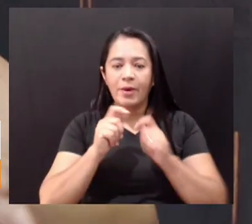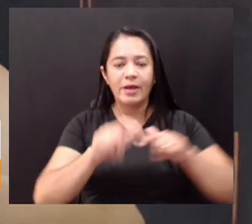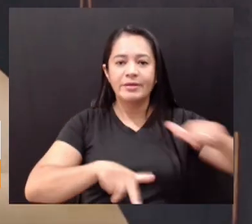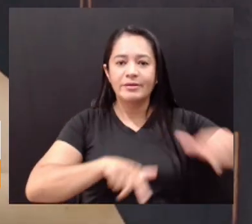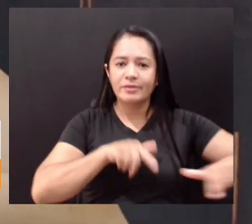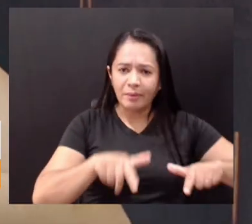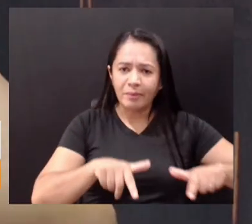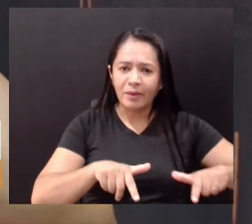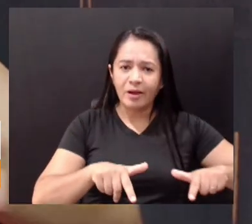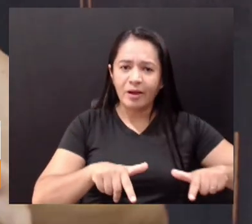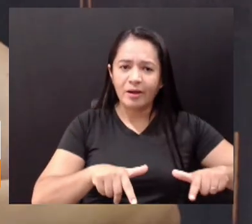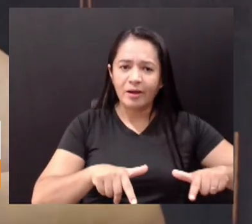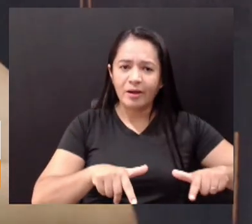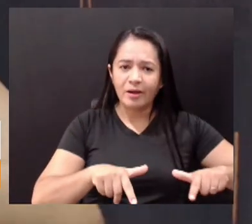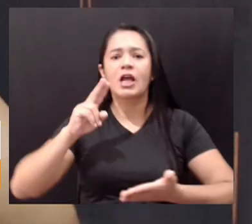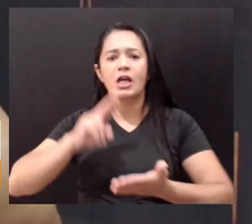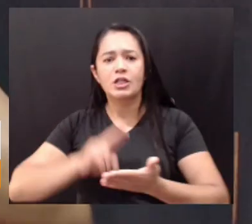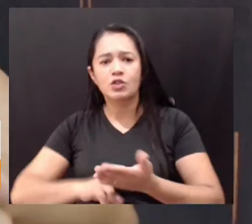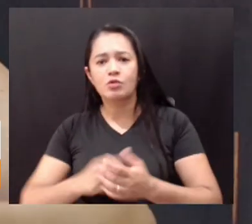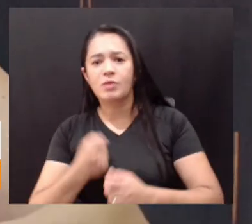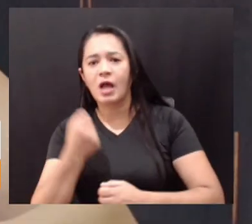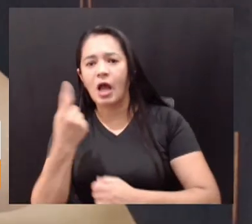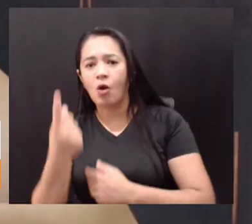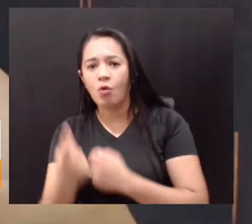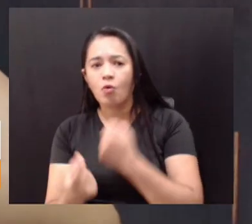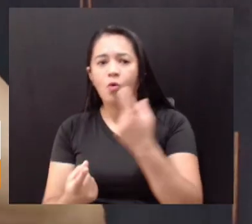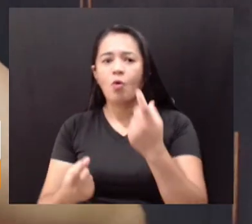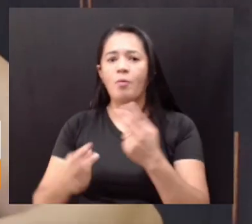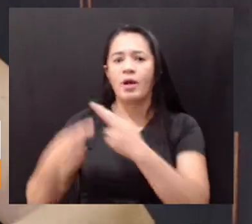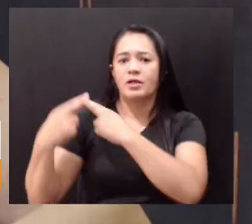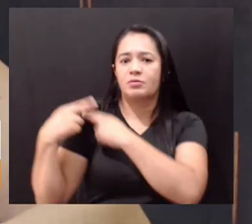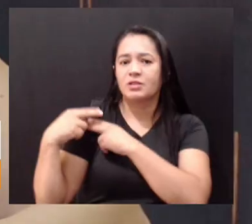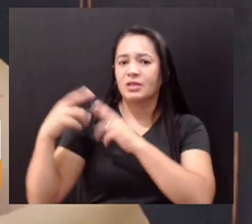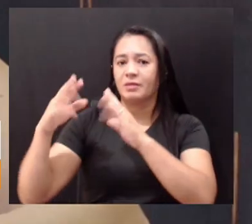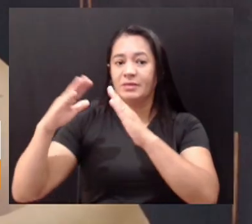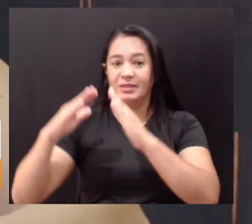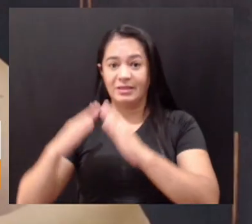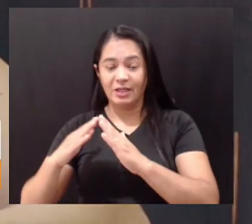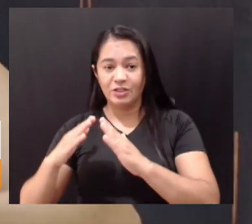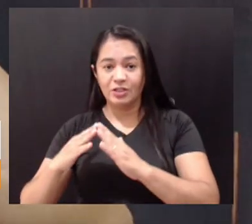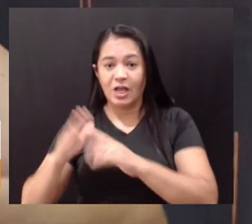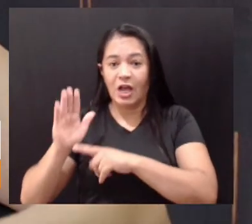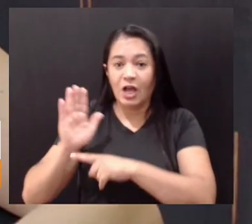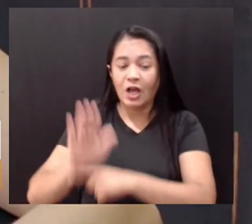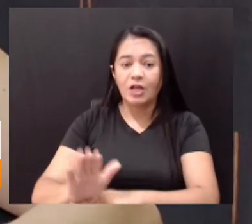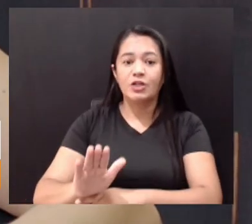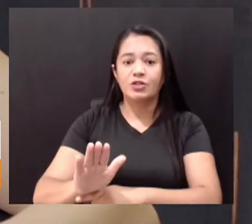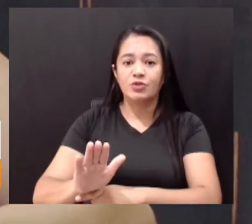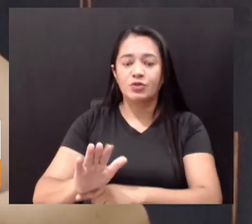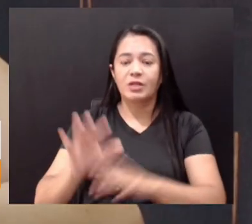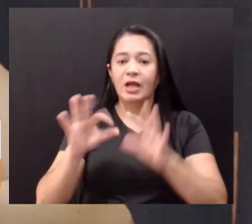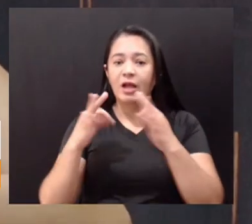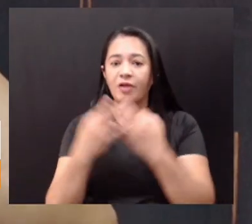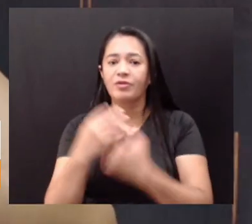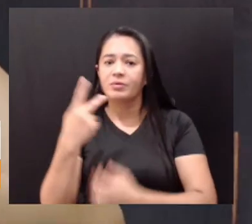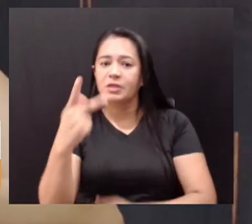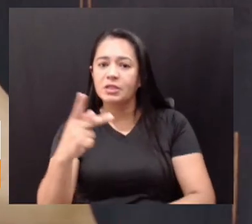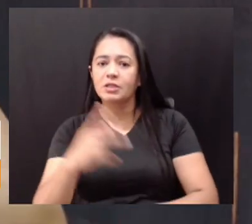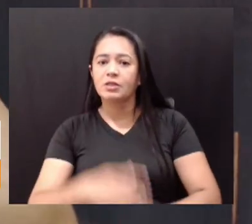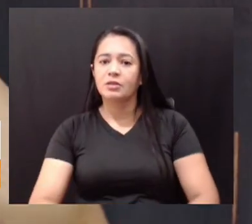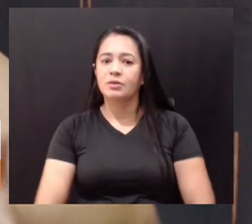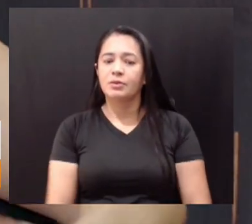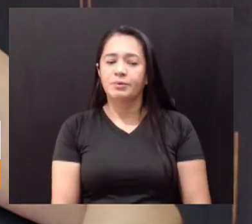assumir alguma coisa da casa, fazer um trabalho dentro, colaborar com a sua família, com a sua casa,